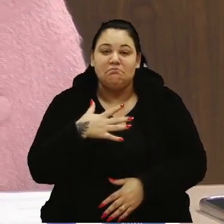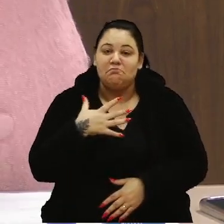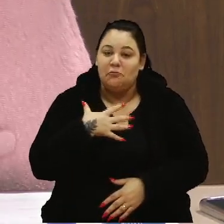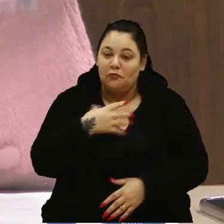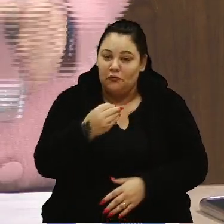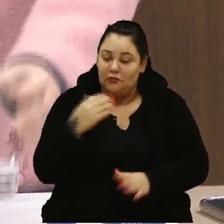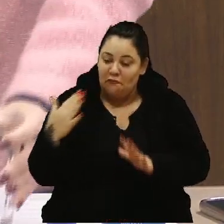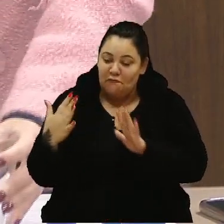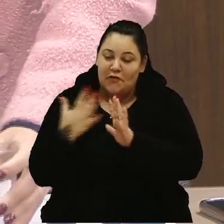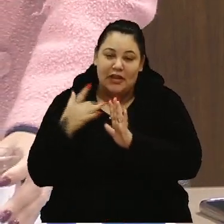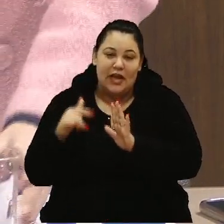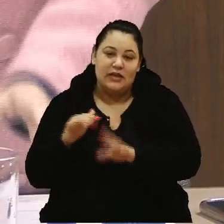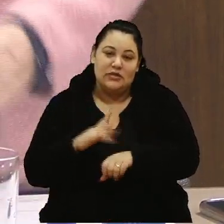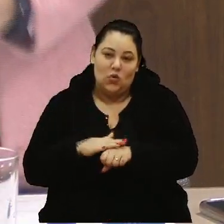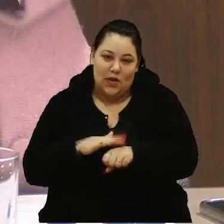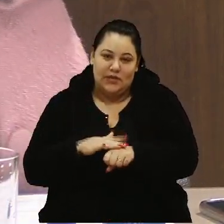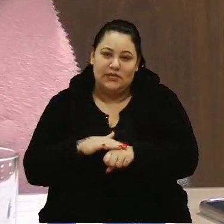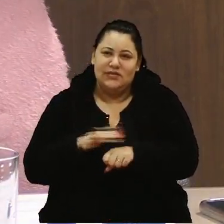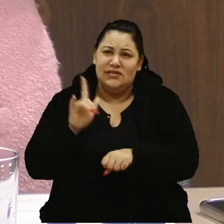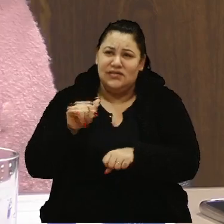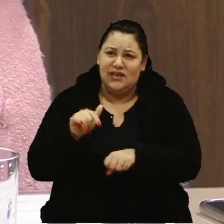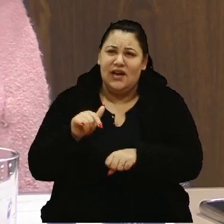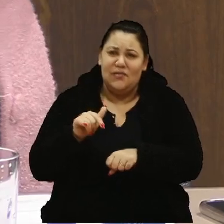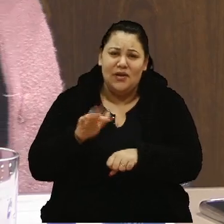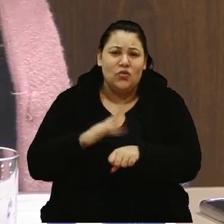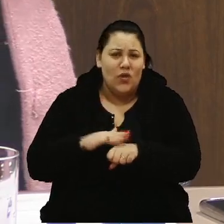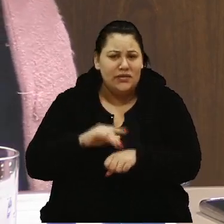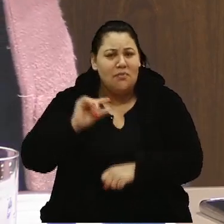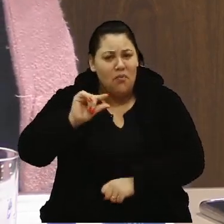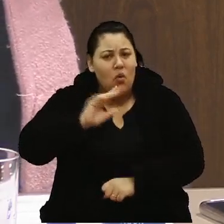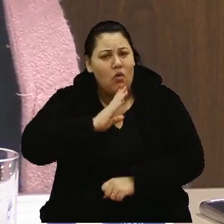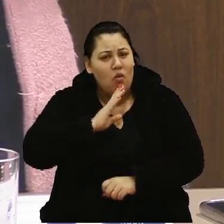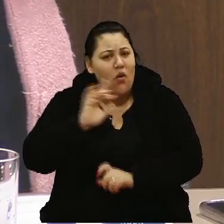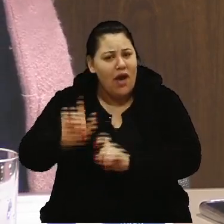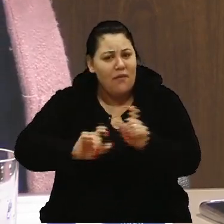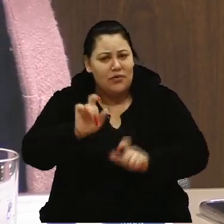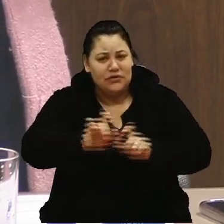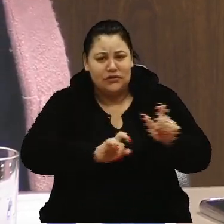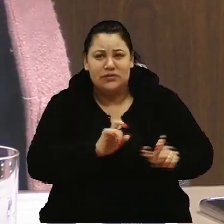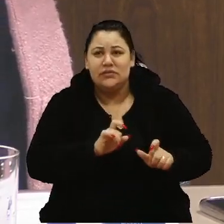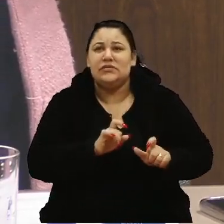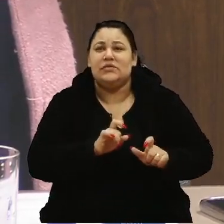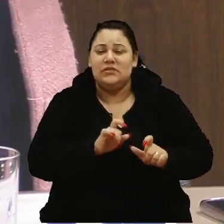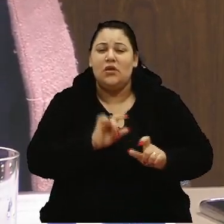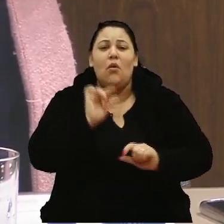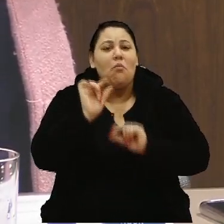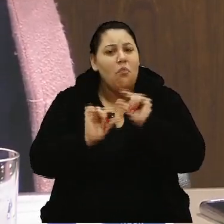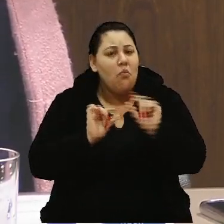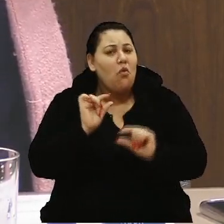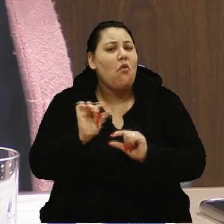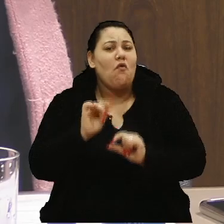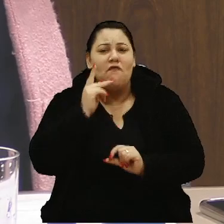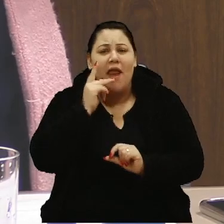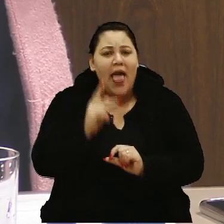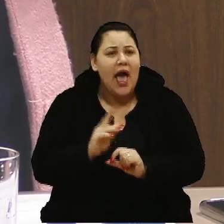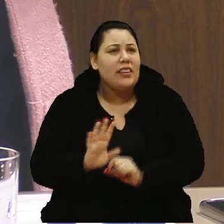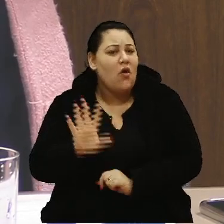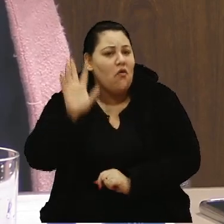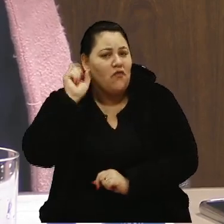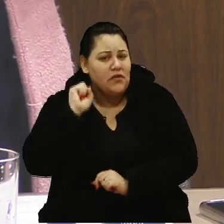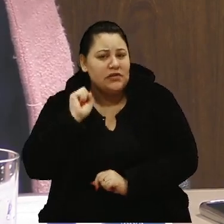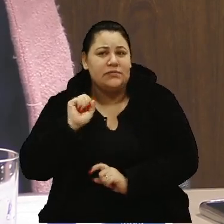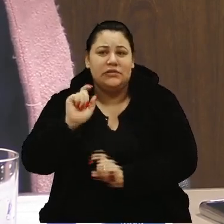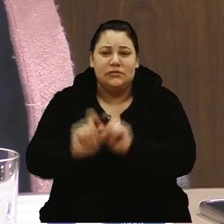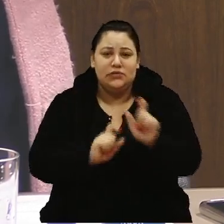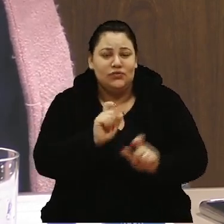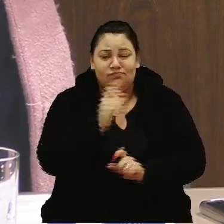essa síndrome. E uma síndrome tão pouco conhecida, tão pouco falada, tão pouco ouvida por todos